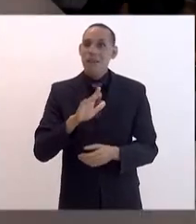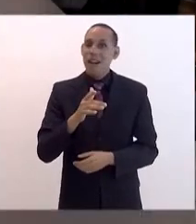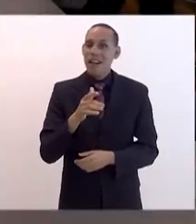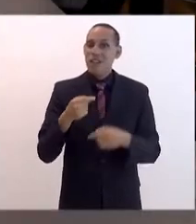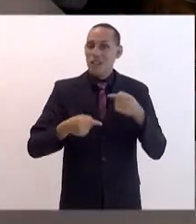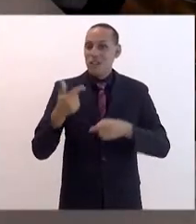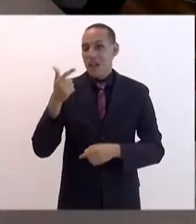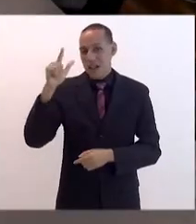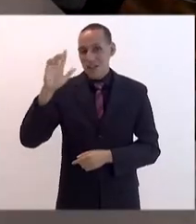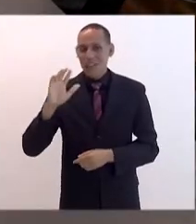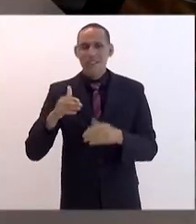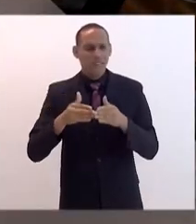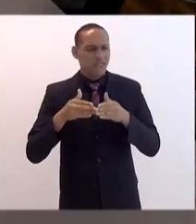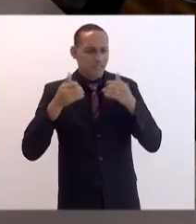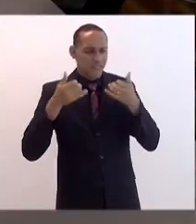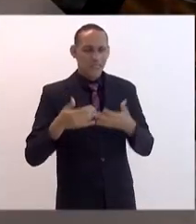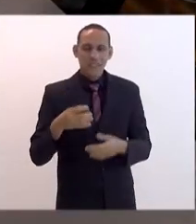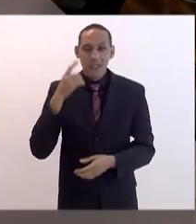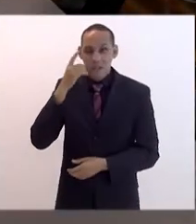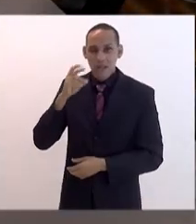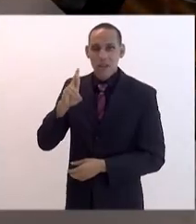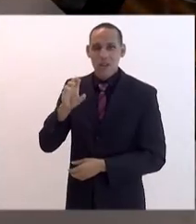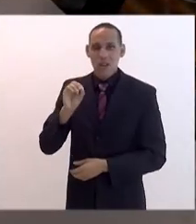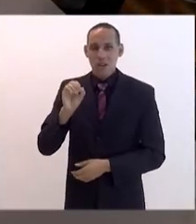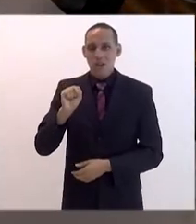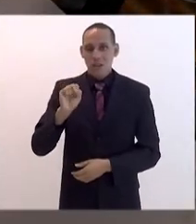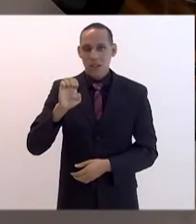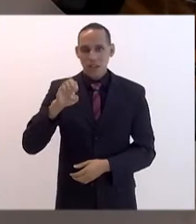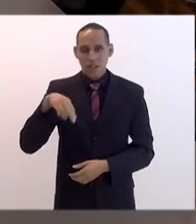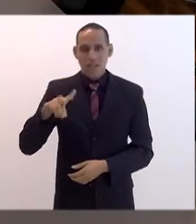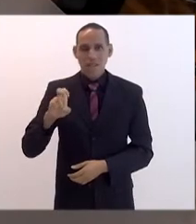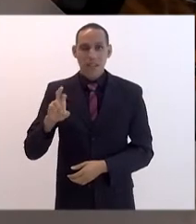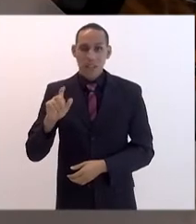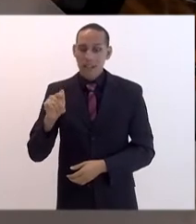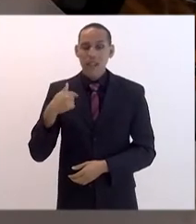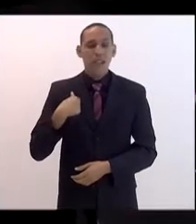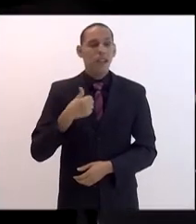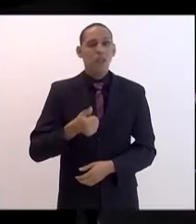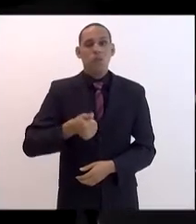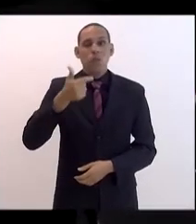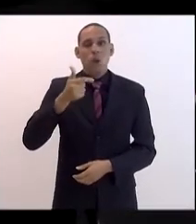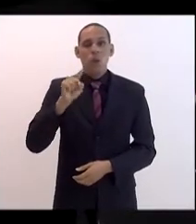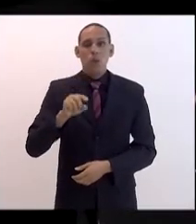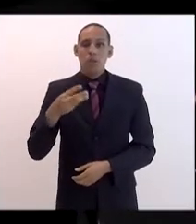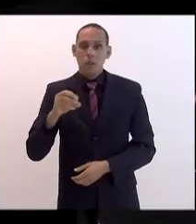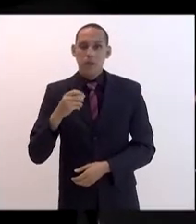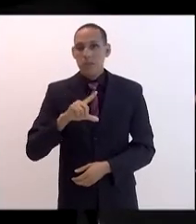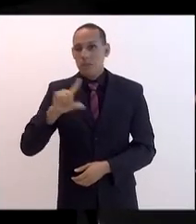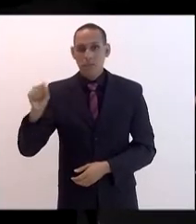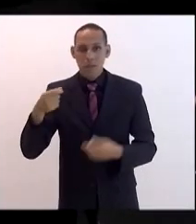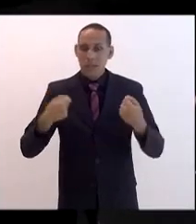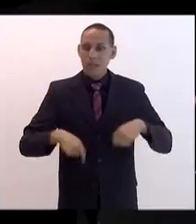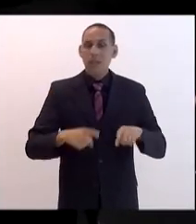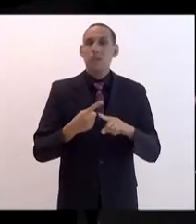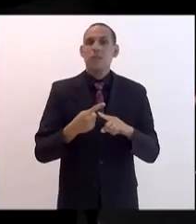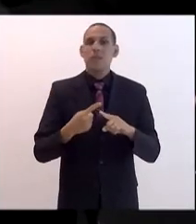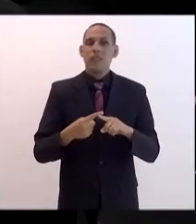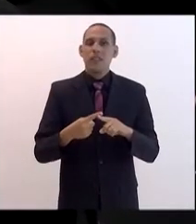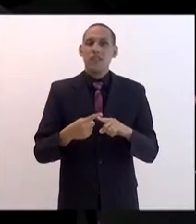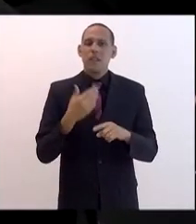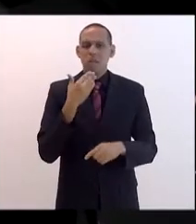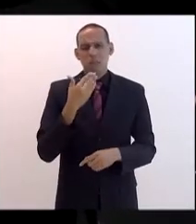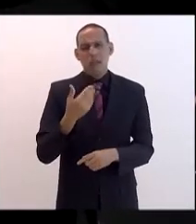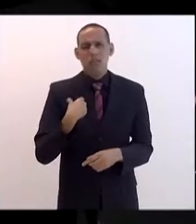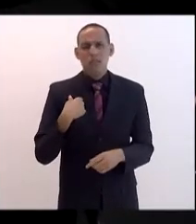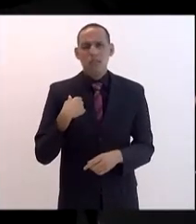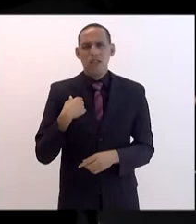outra discussão. Questão de ordem, presidente. Deputado Rosenberg. Eu preciso sair meio-dia e meia. Eu faço um apelo aqui que não seja